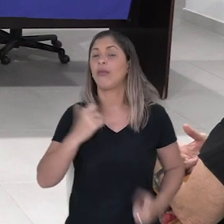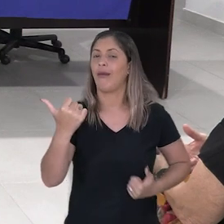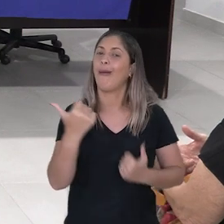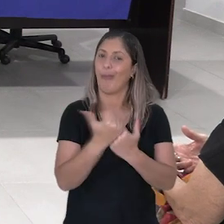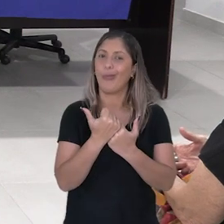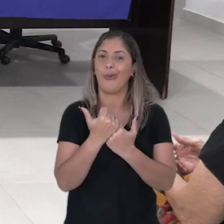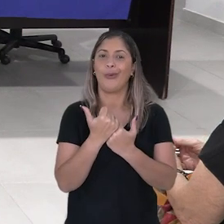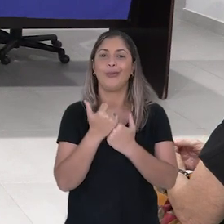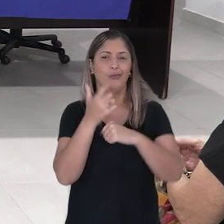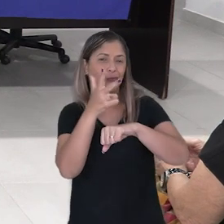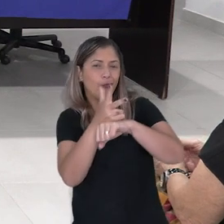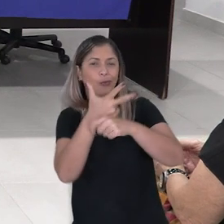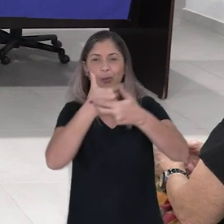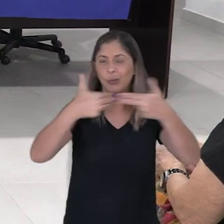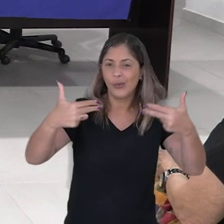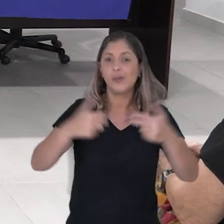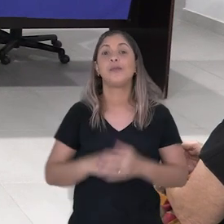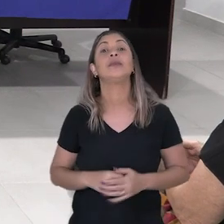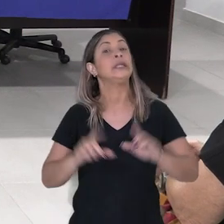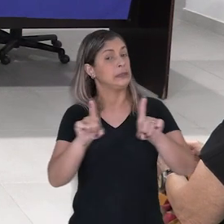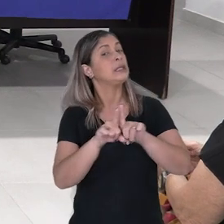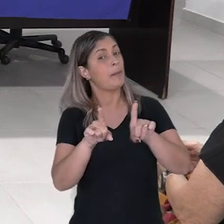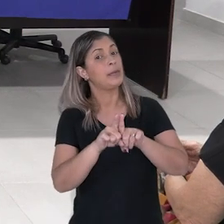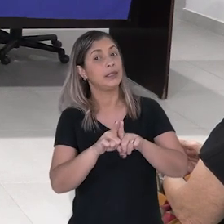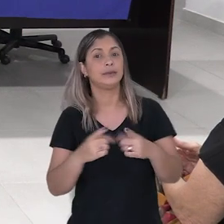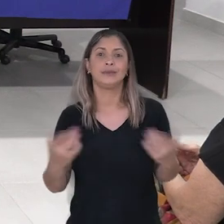coisas técnicas, e, claro,